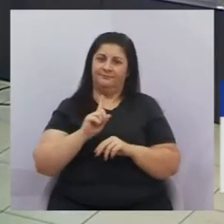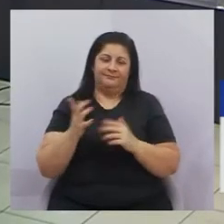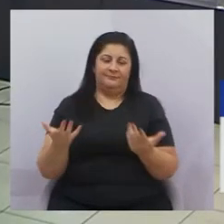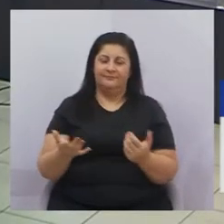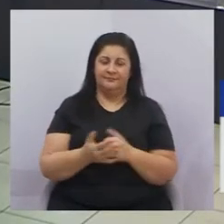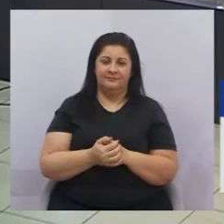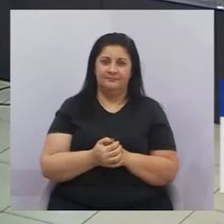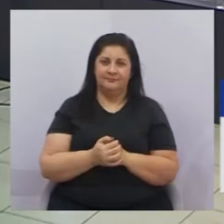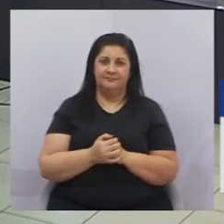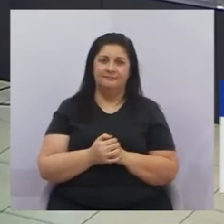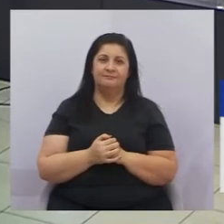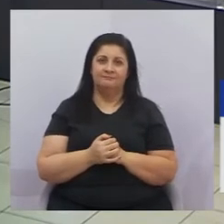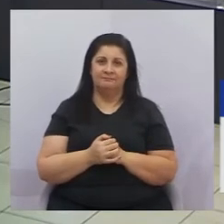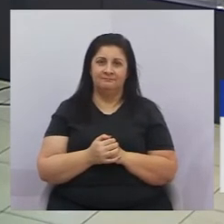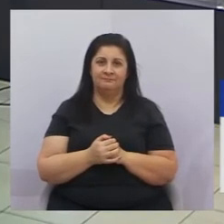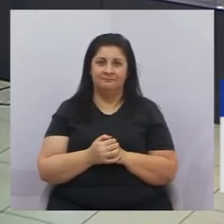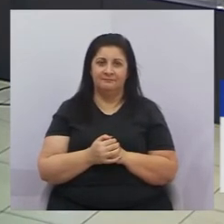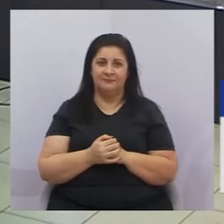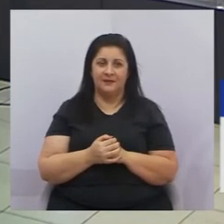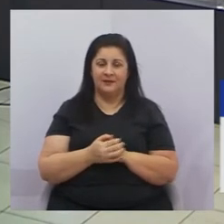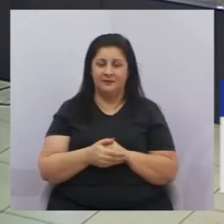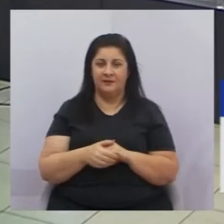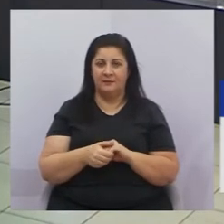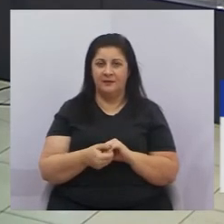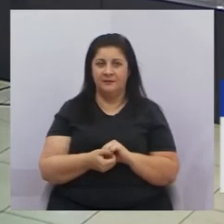projeto. Aliás, um projeto que,